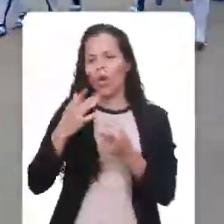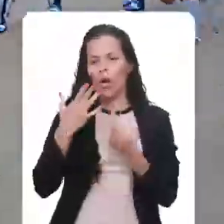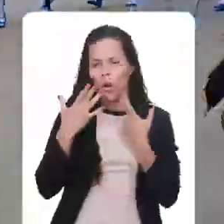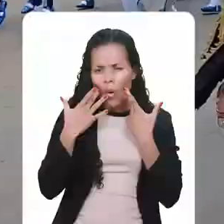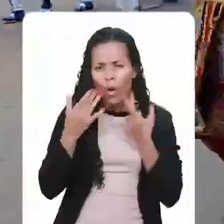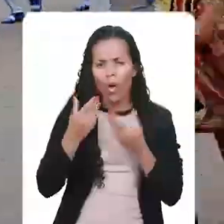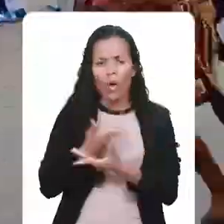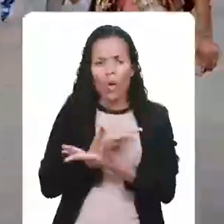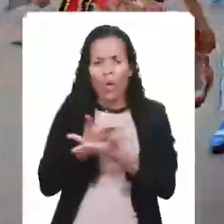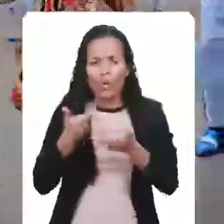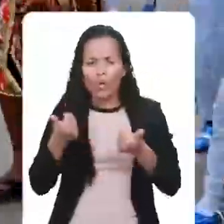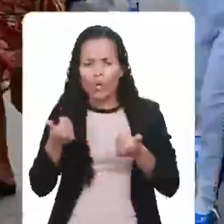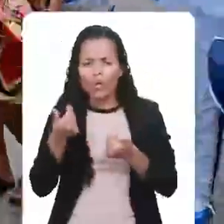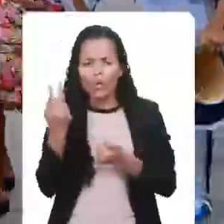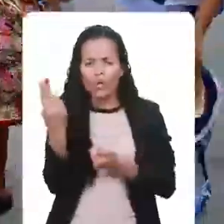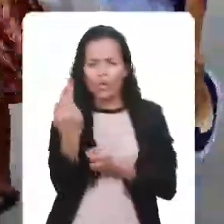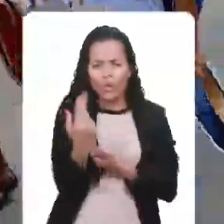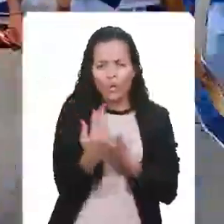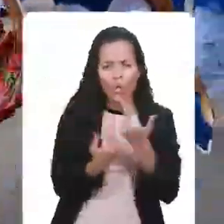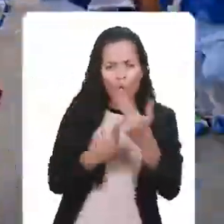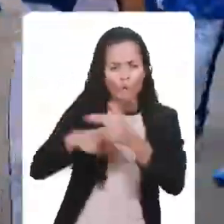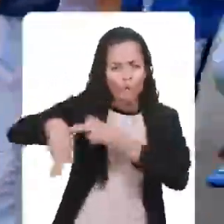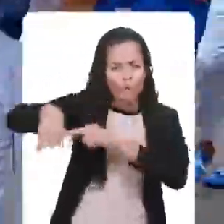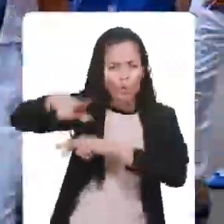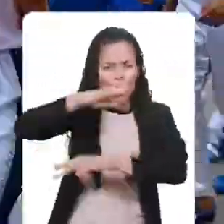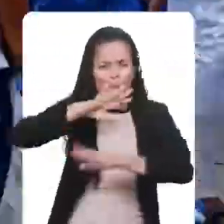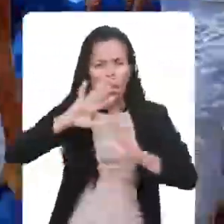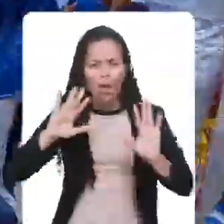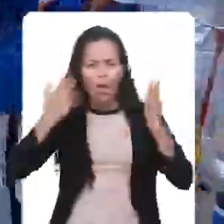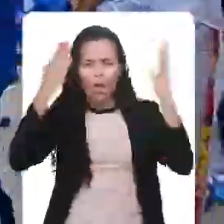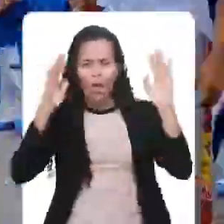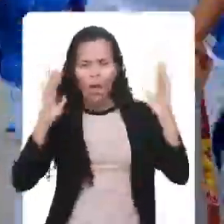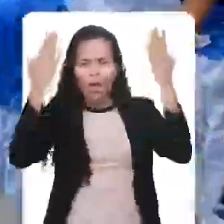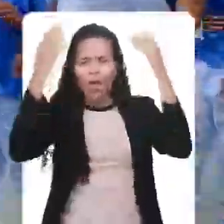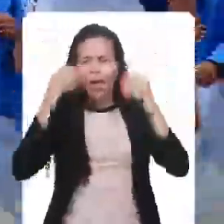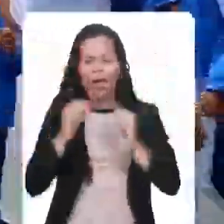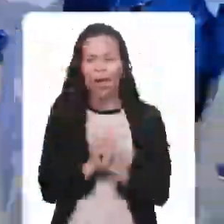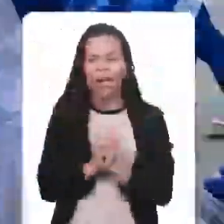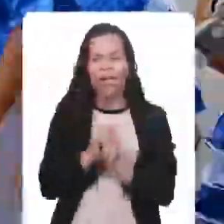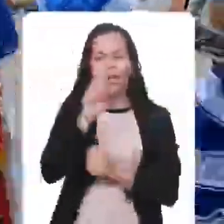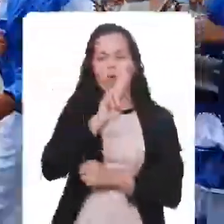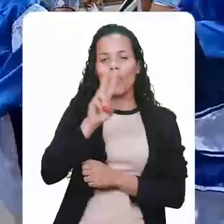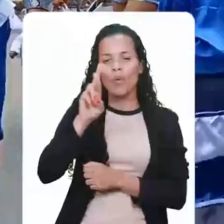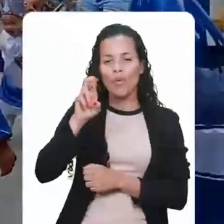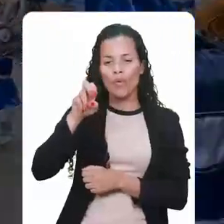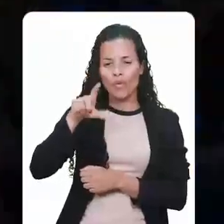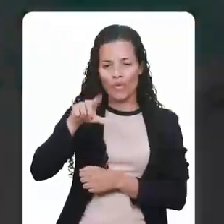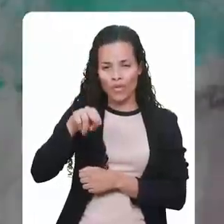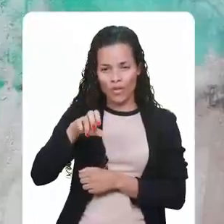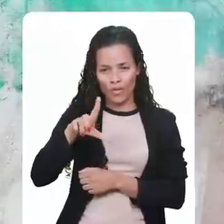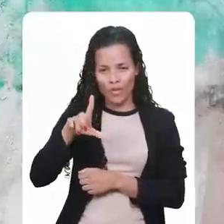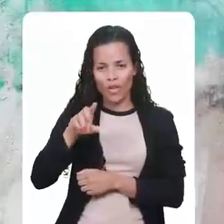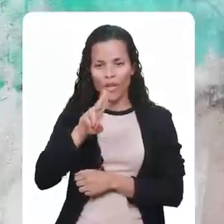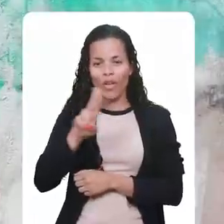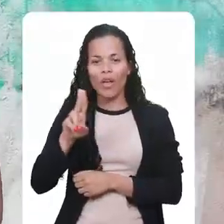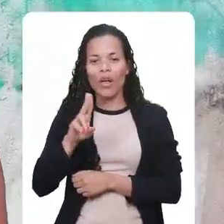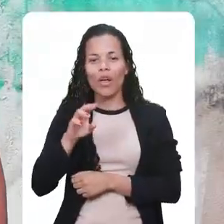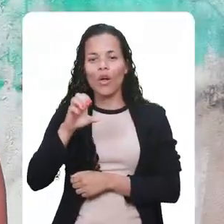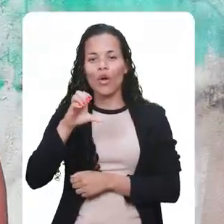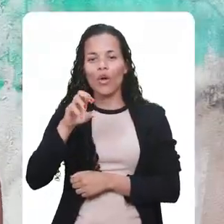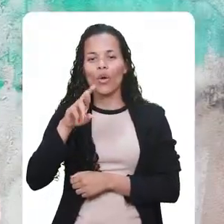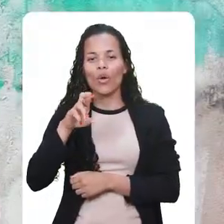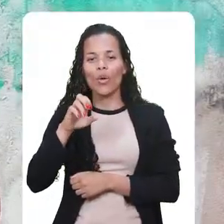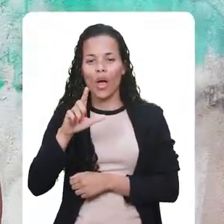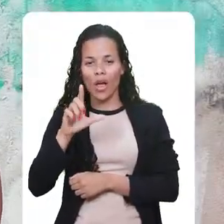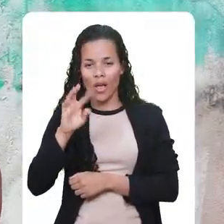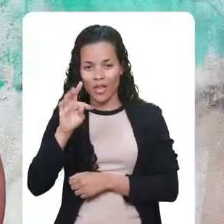que tiveram seu surgimento de modo curioso. Ambos inevitavelmente arrastam olhares e aplausos onde chegam. Meu nome é Rosenilton